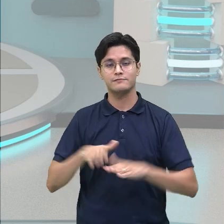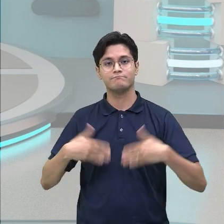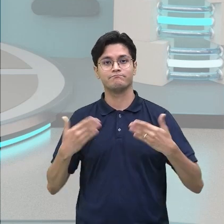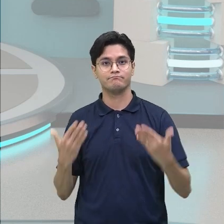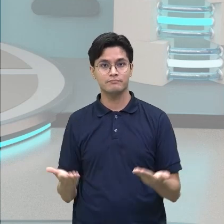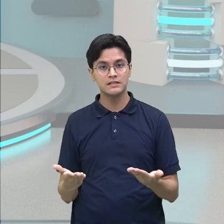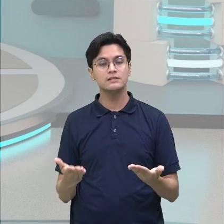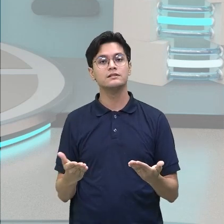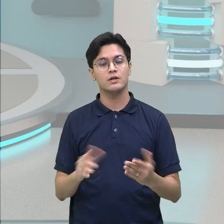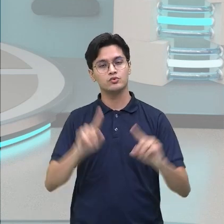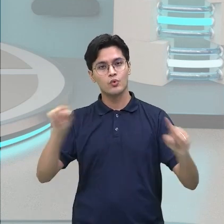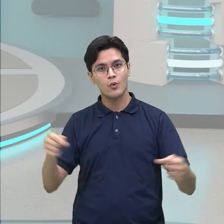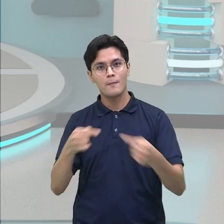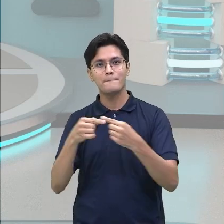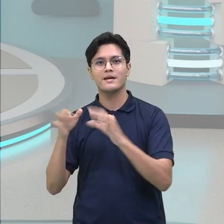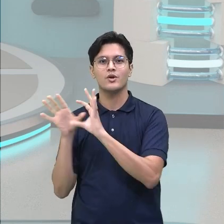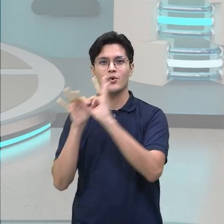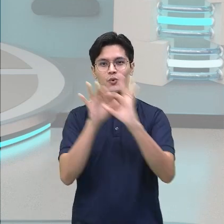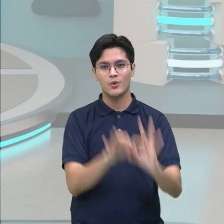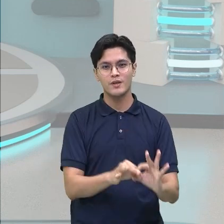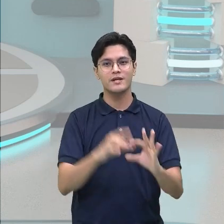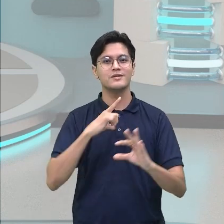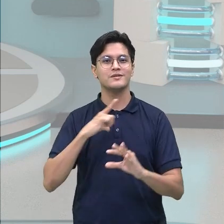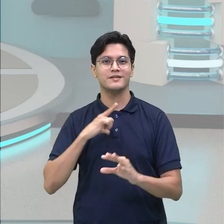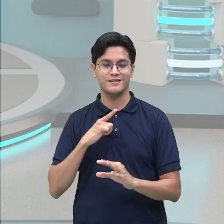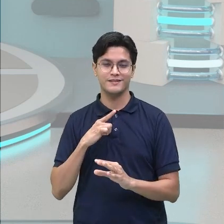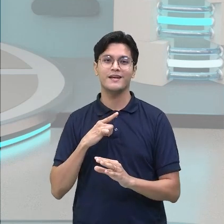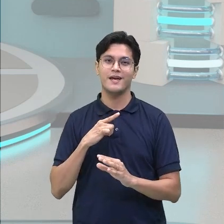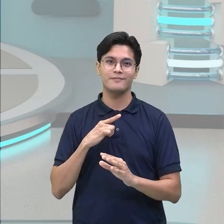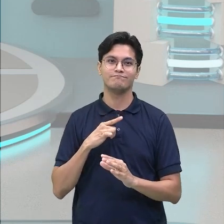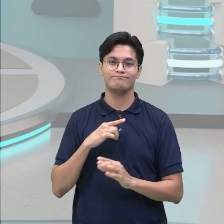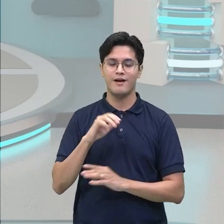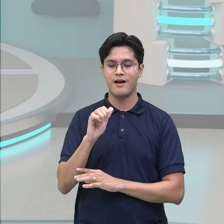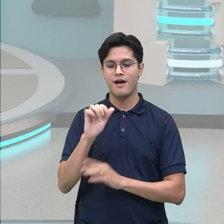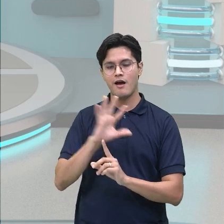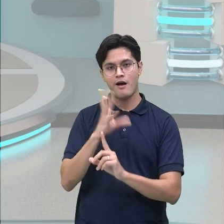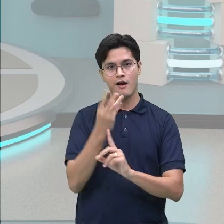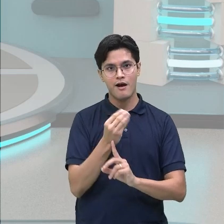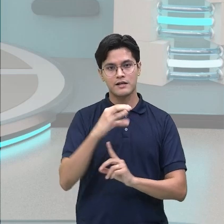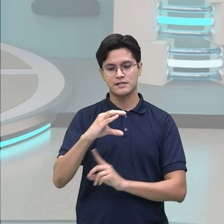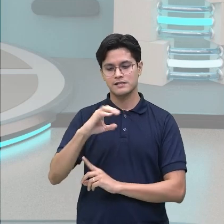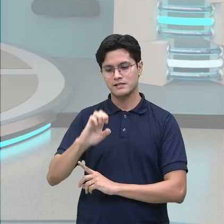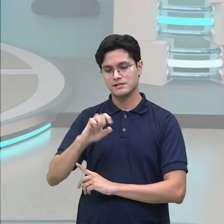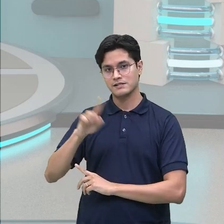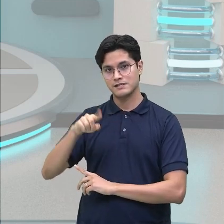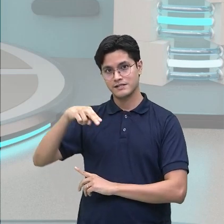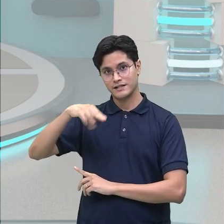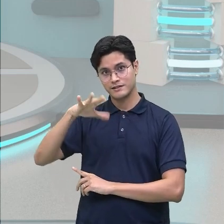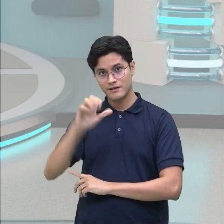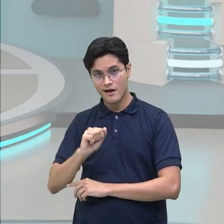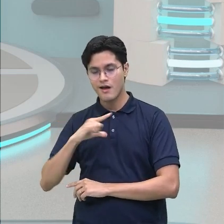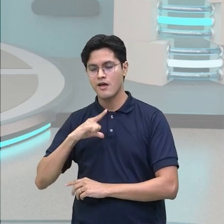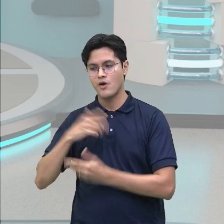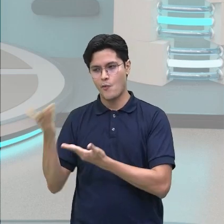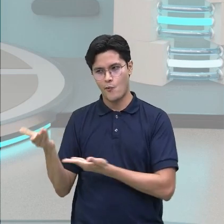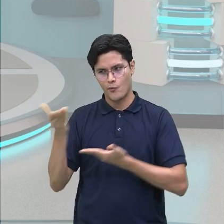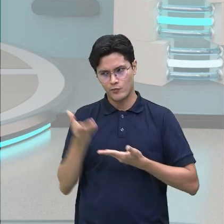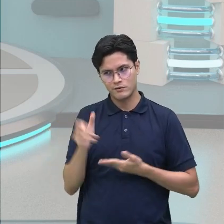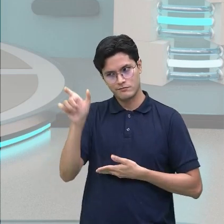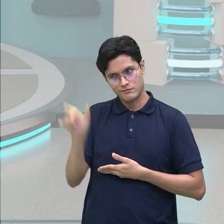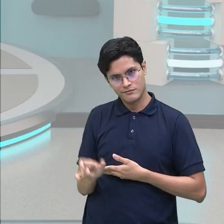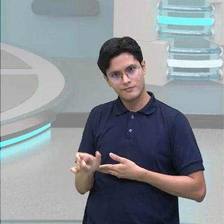desse contexto que traz justamente essa arte cênica, né, convidei uma grande artista